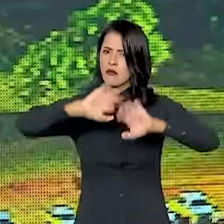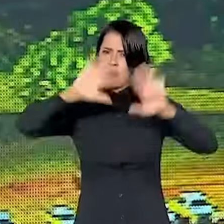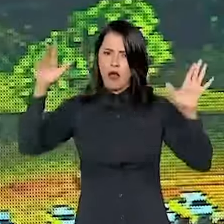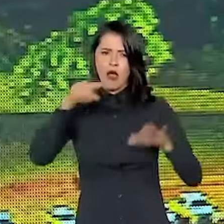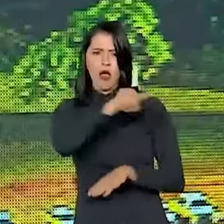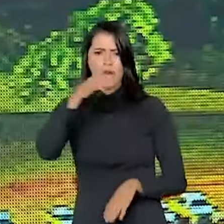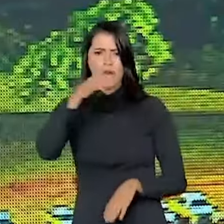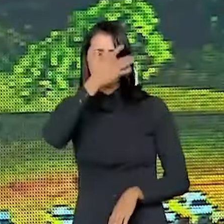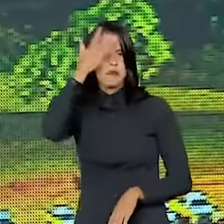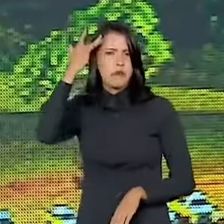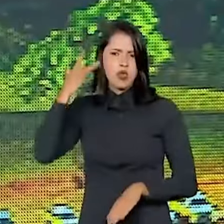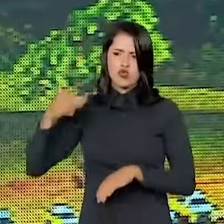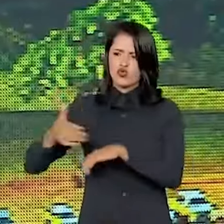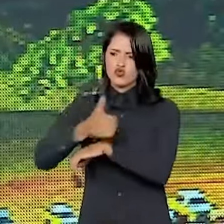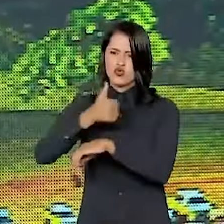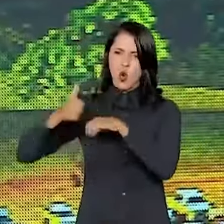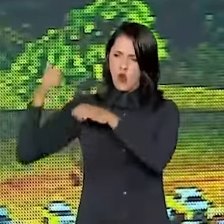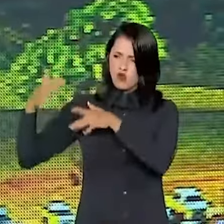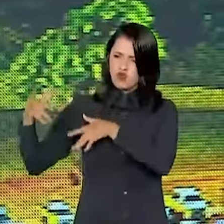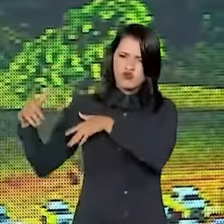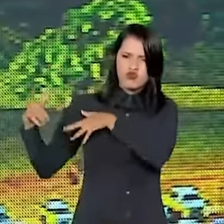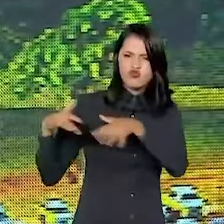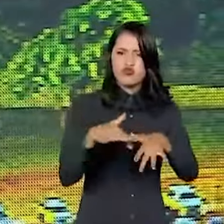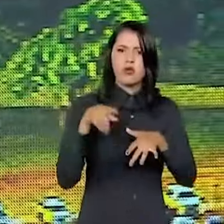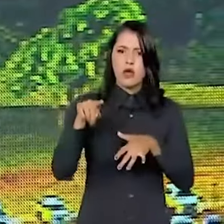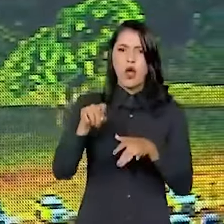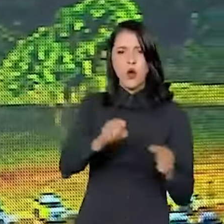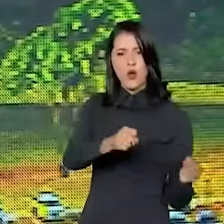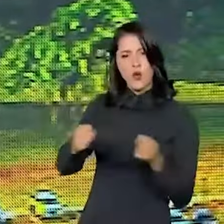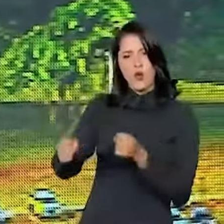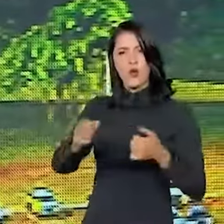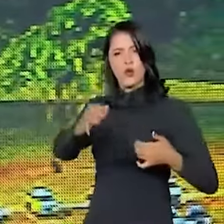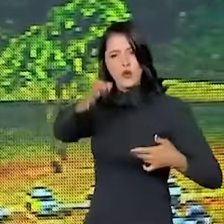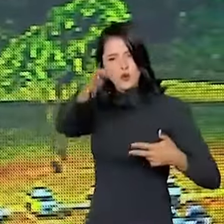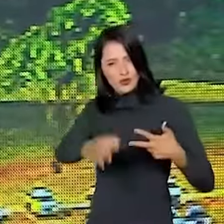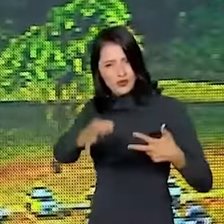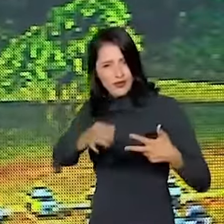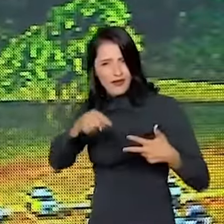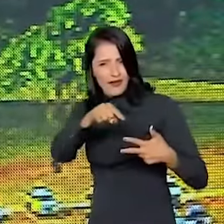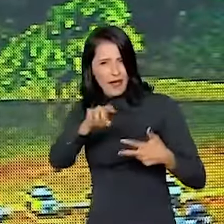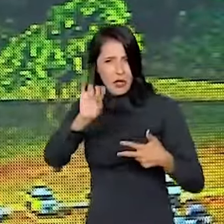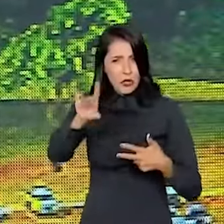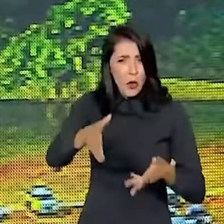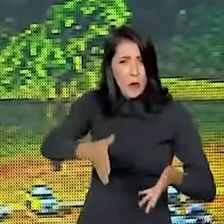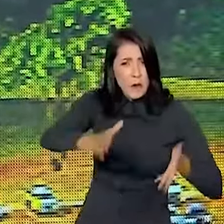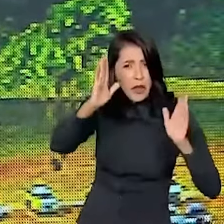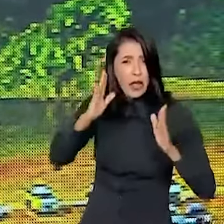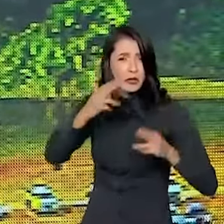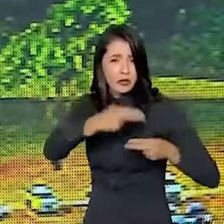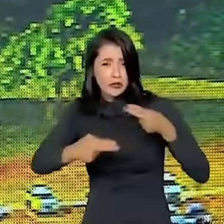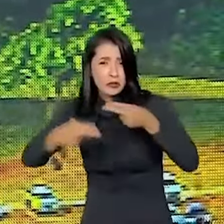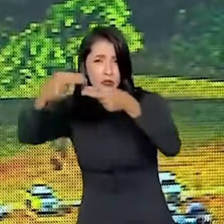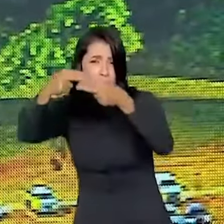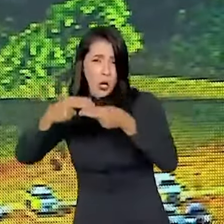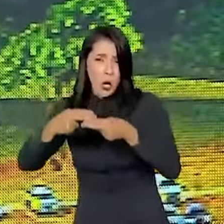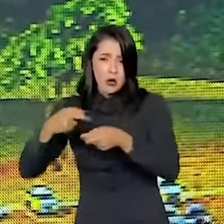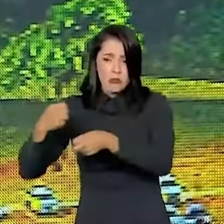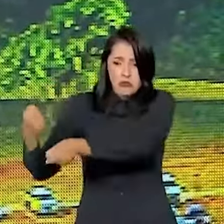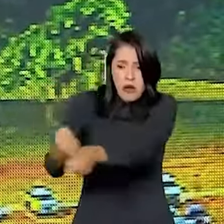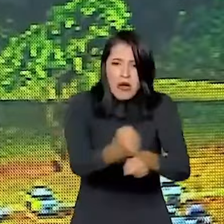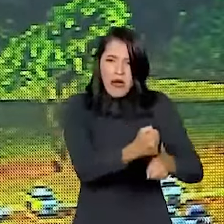golpistas que o Poder Judiciário é muito mais do que prédios, tijolos, mármore,